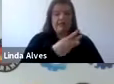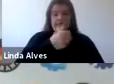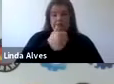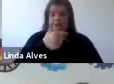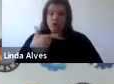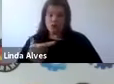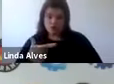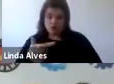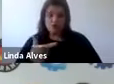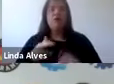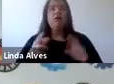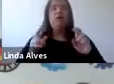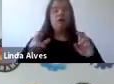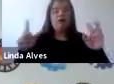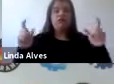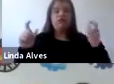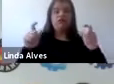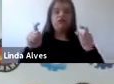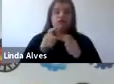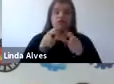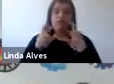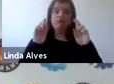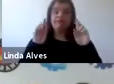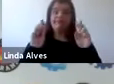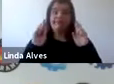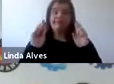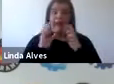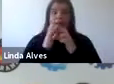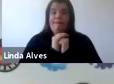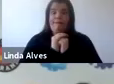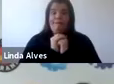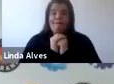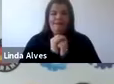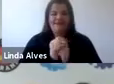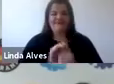né? Amém. É com você, Fernando.